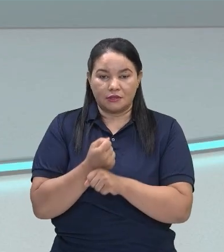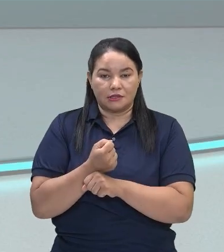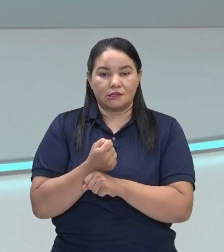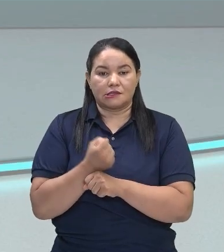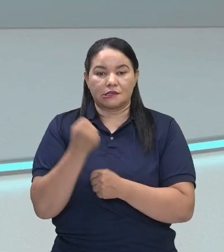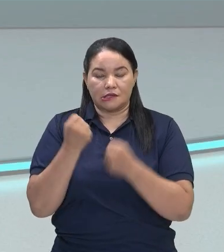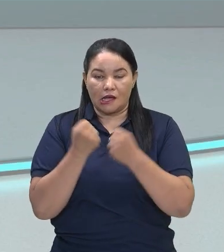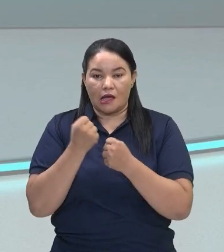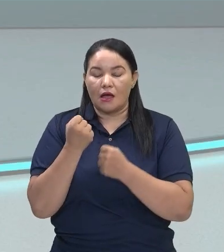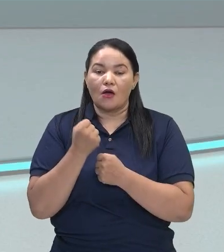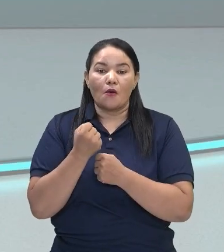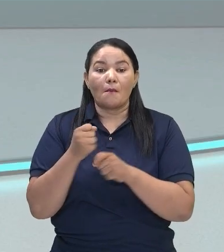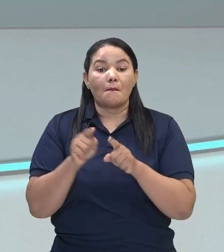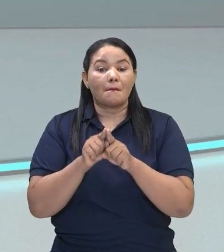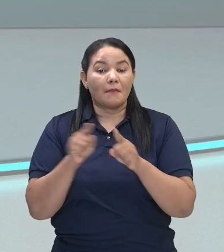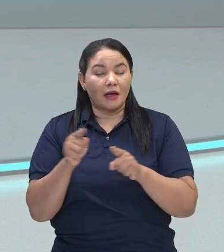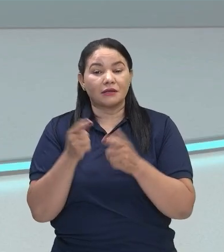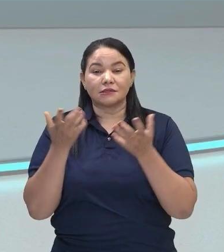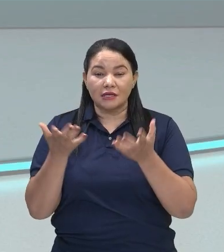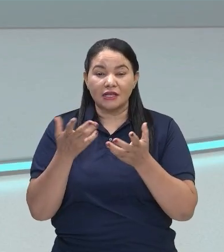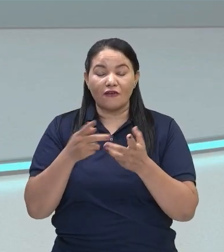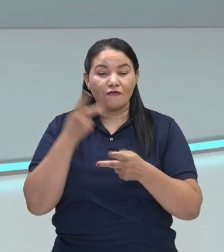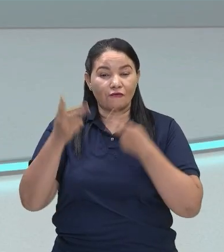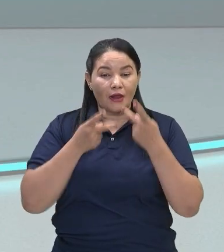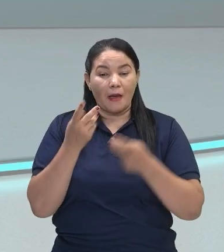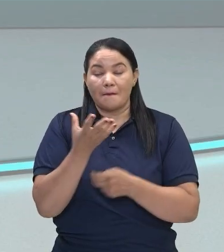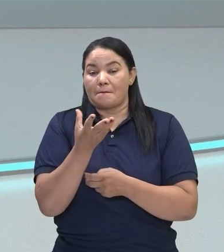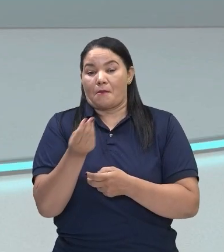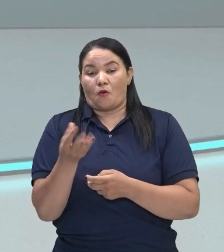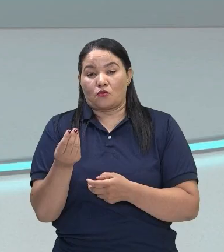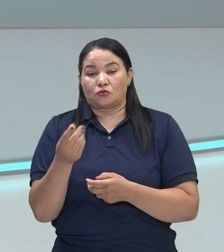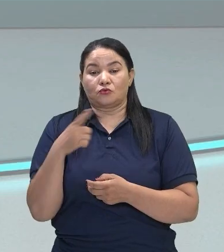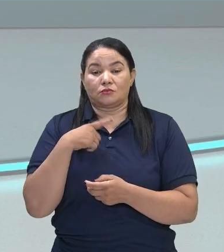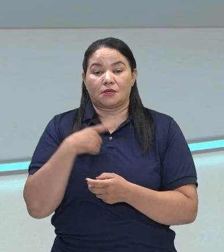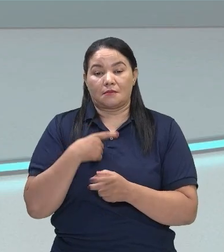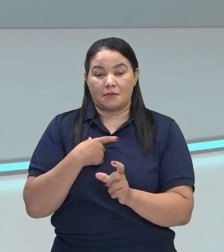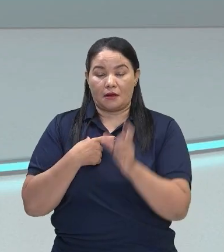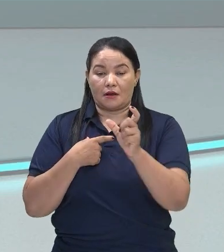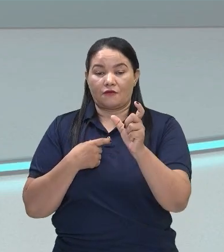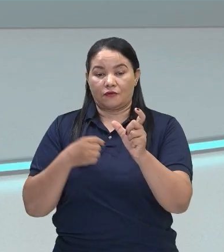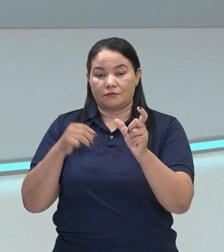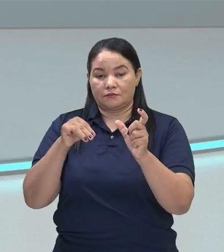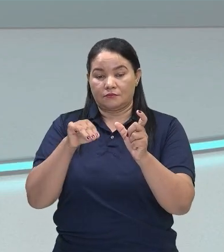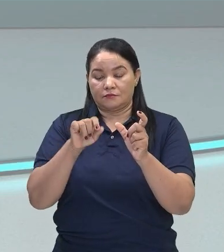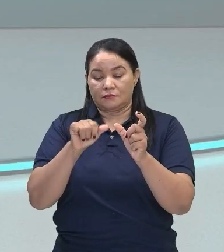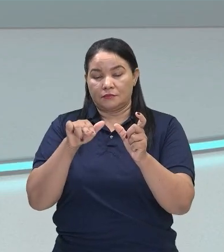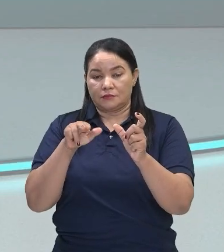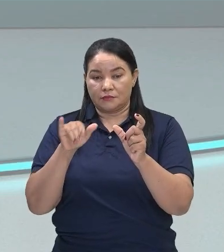muitos carros, e aqui eu chamo a atenção por cars, que ele já tem a terminação